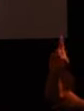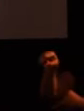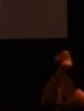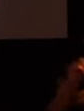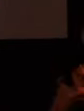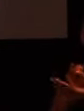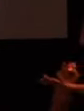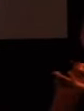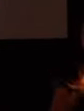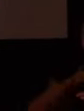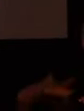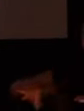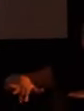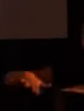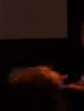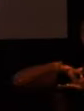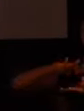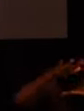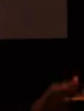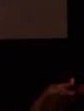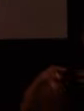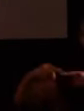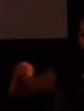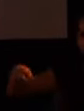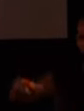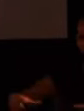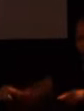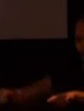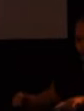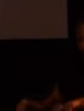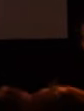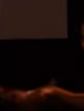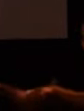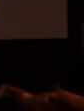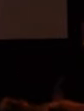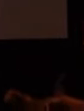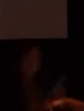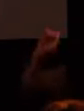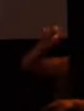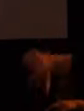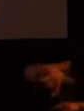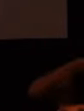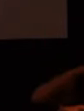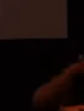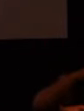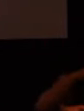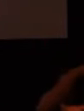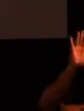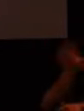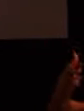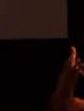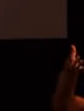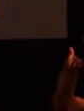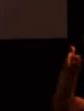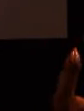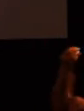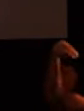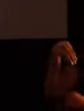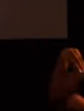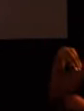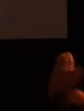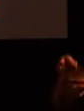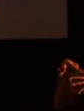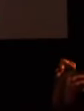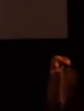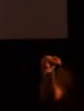afastados da praia, tá certo? Aqueles lotes primeiros ali, você já admitia 60 metros de altura. E quem estava atrás tinha um limite de